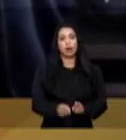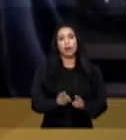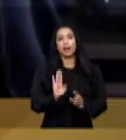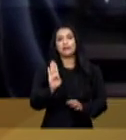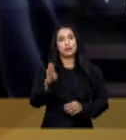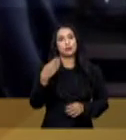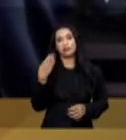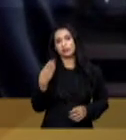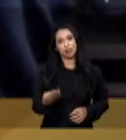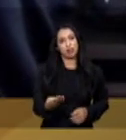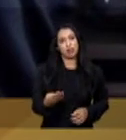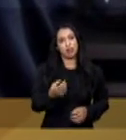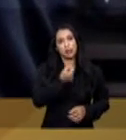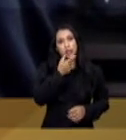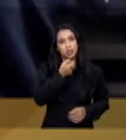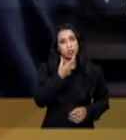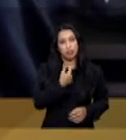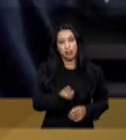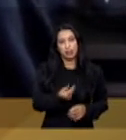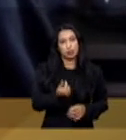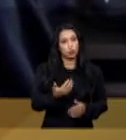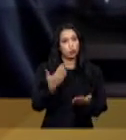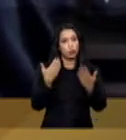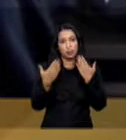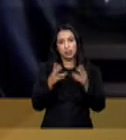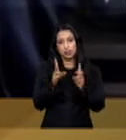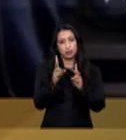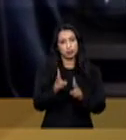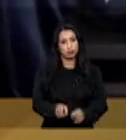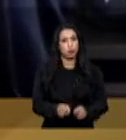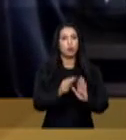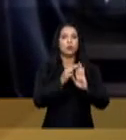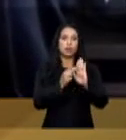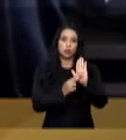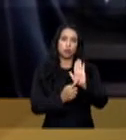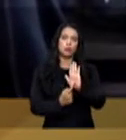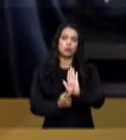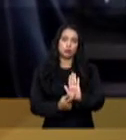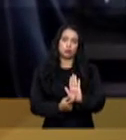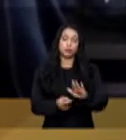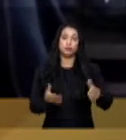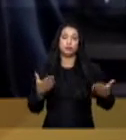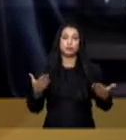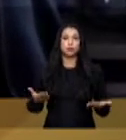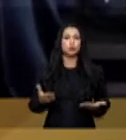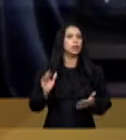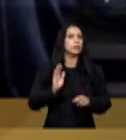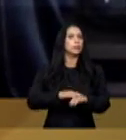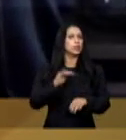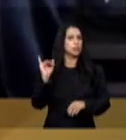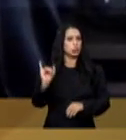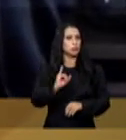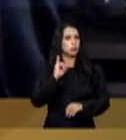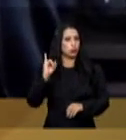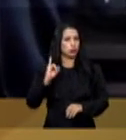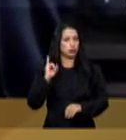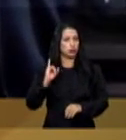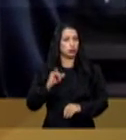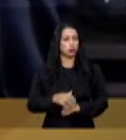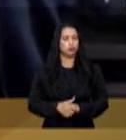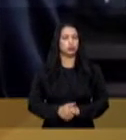que dispõe a norma impugnada. O fato relevante,